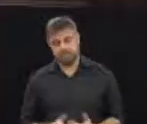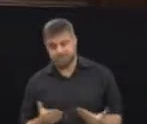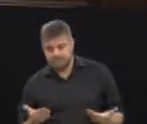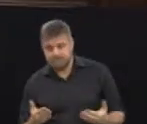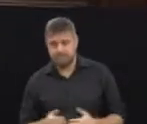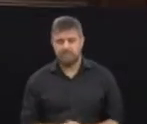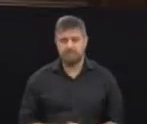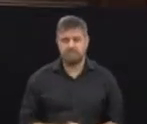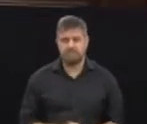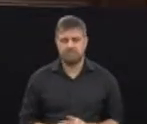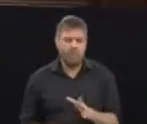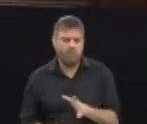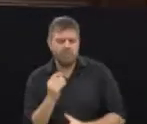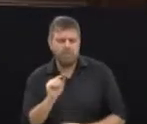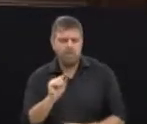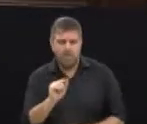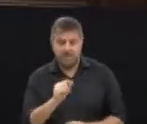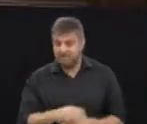Isso até foi